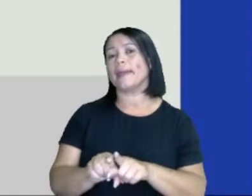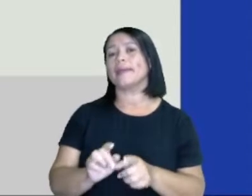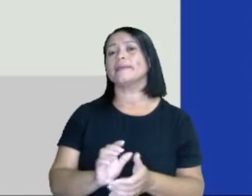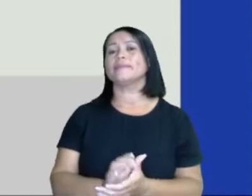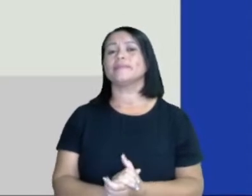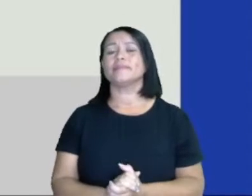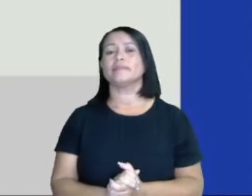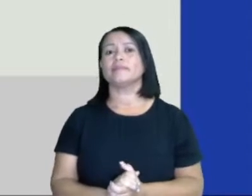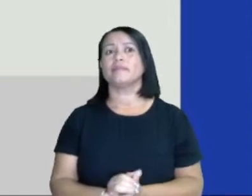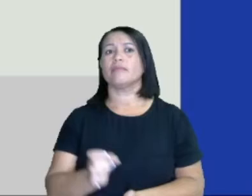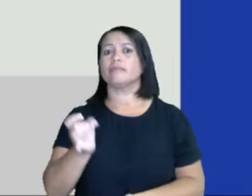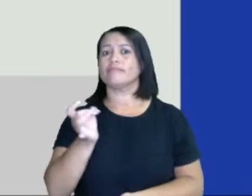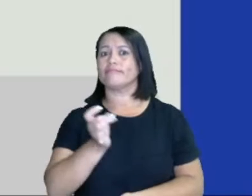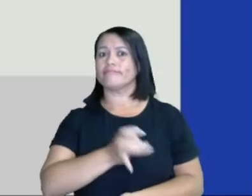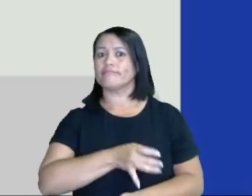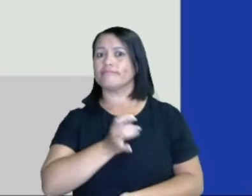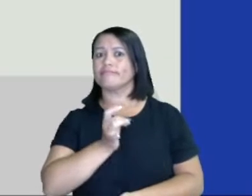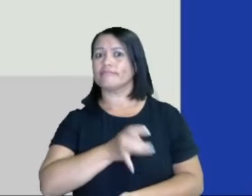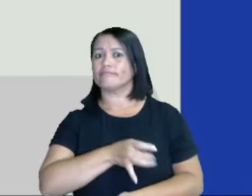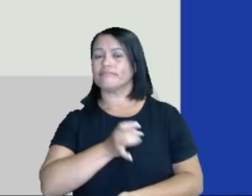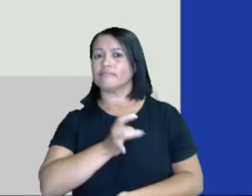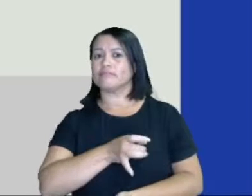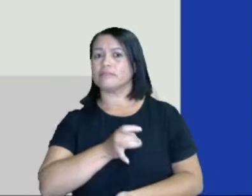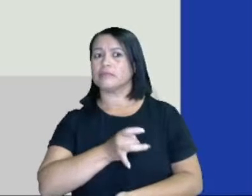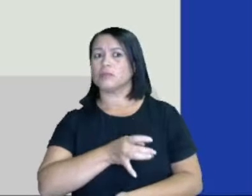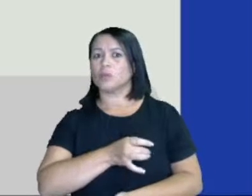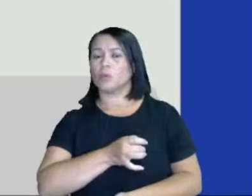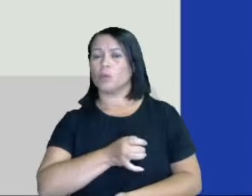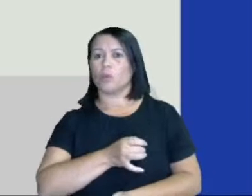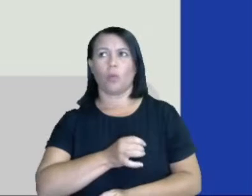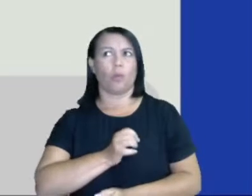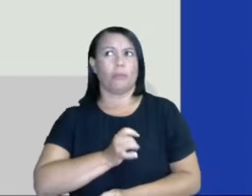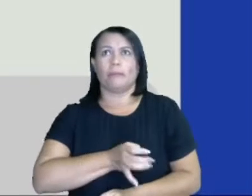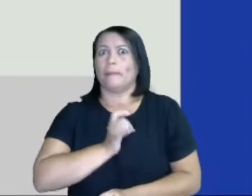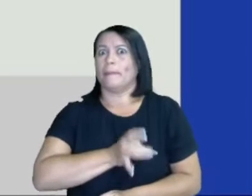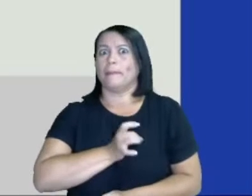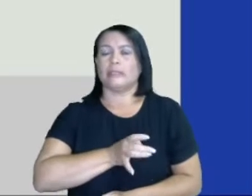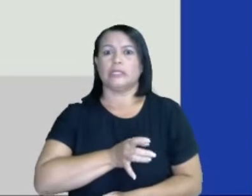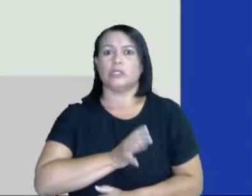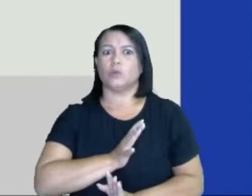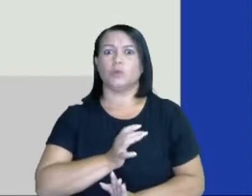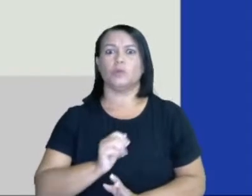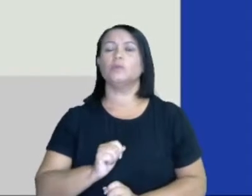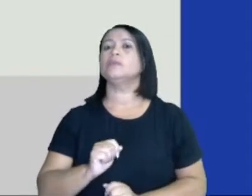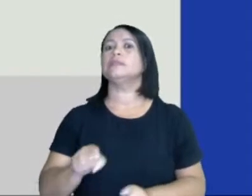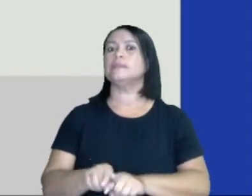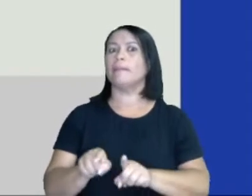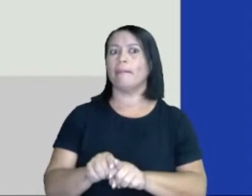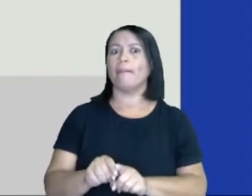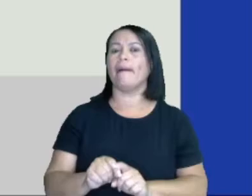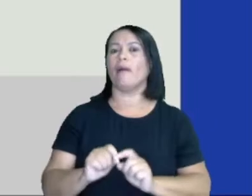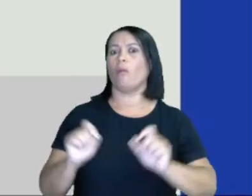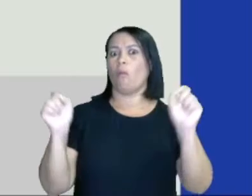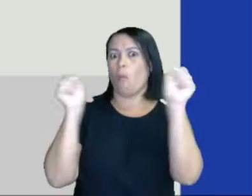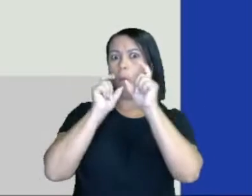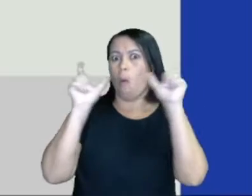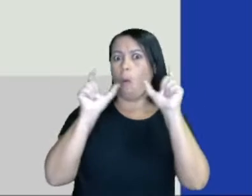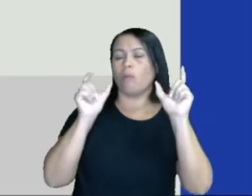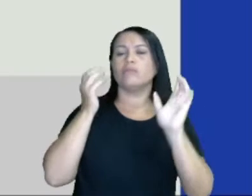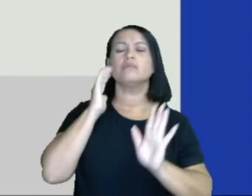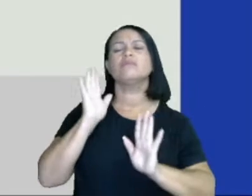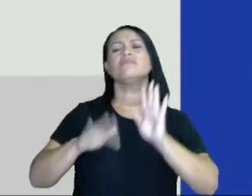me dá medo, me dá pânico, me assusta, me